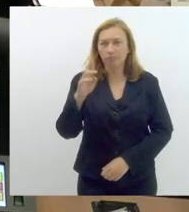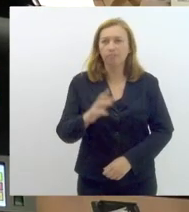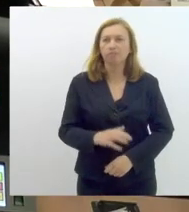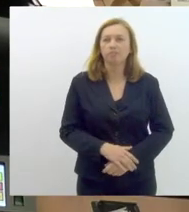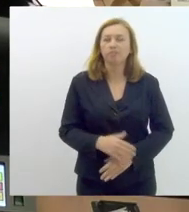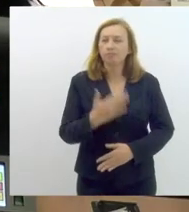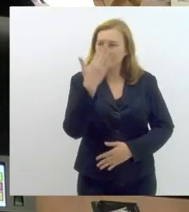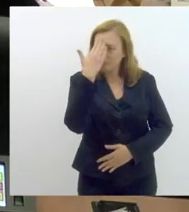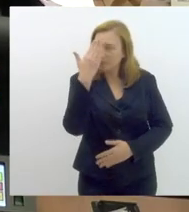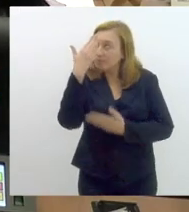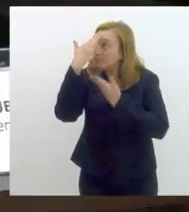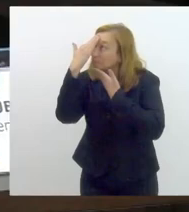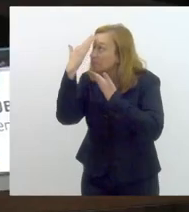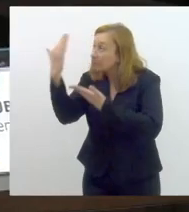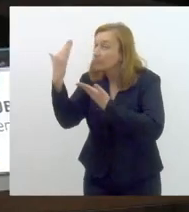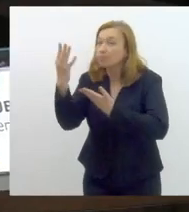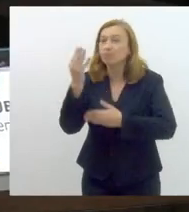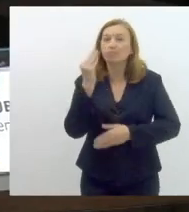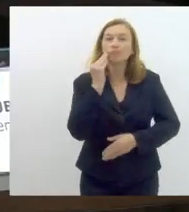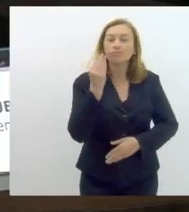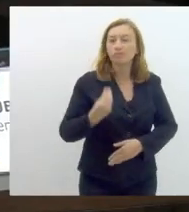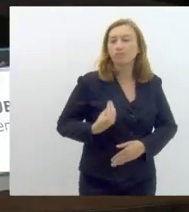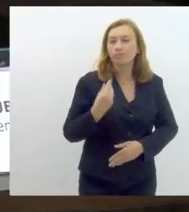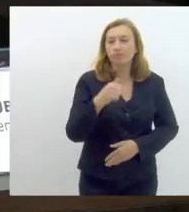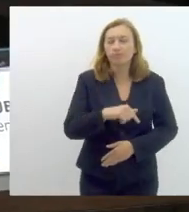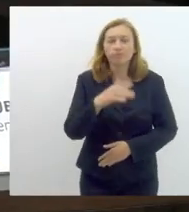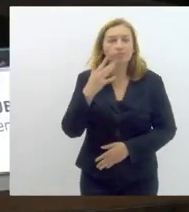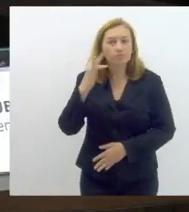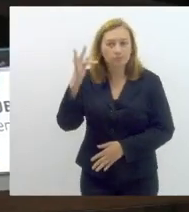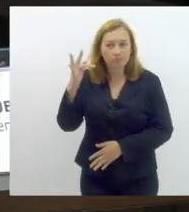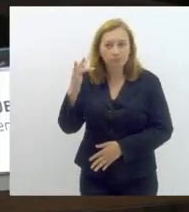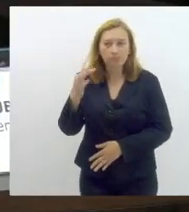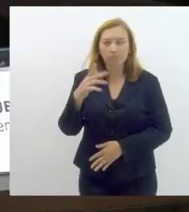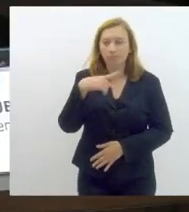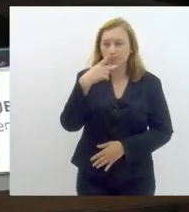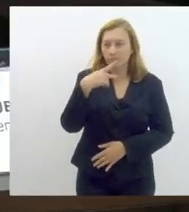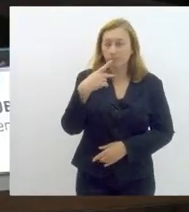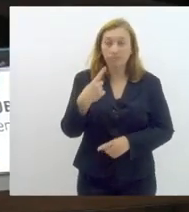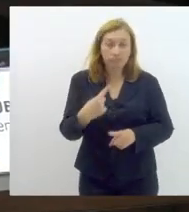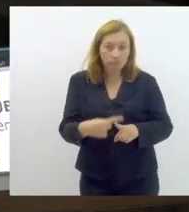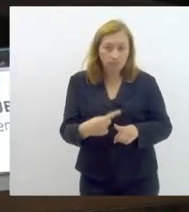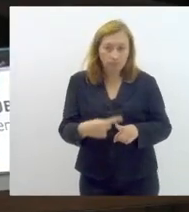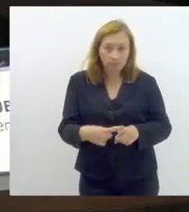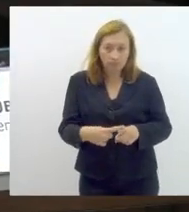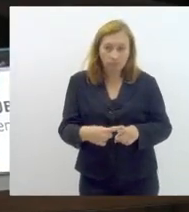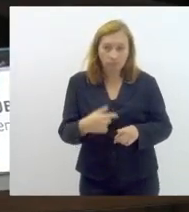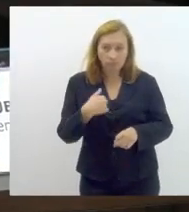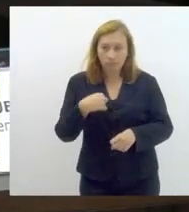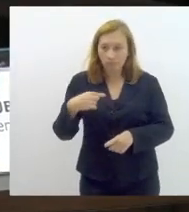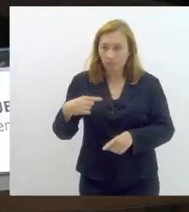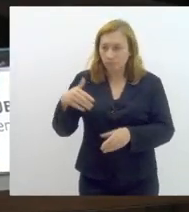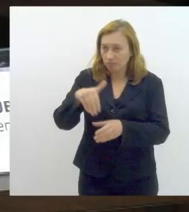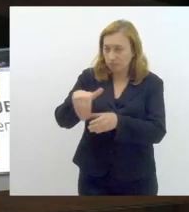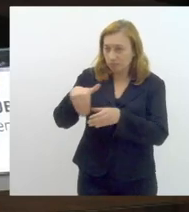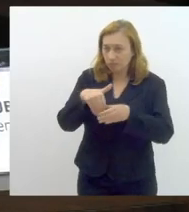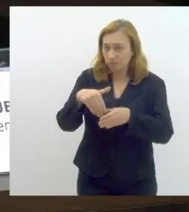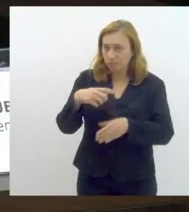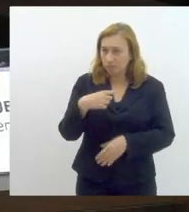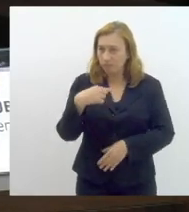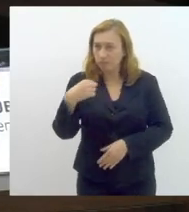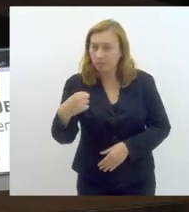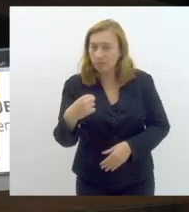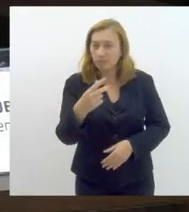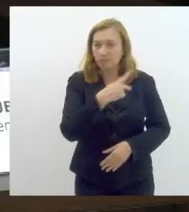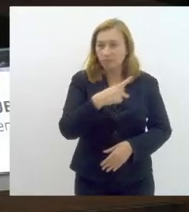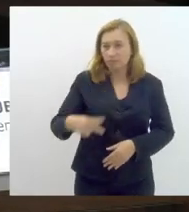gostaria de agradecer a Deus pela oportunidade de estar aqui. Vou ser breve em minhas palavras, porque eu não fui eleito para ser presidente do Parlamento